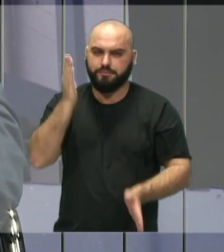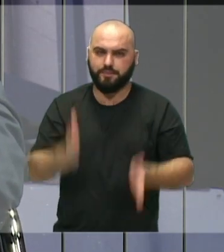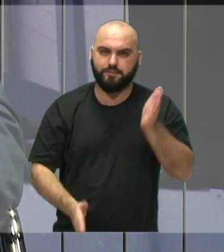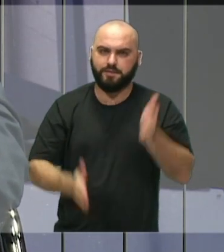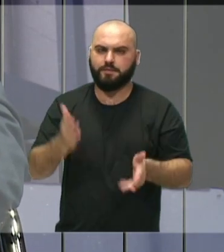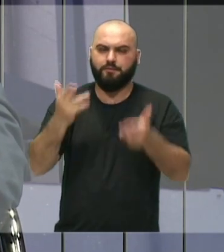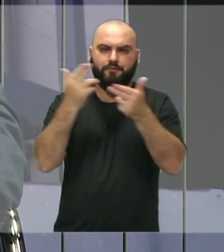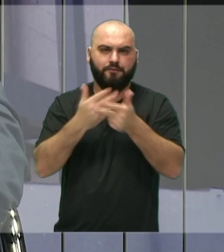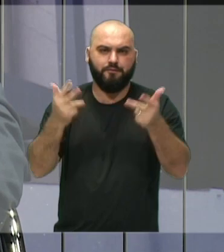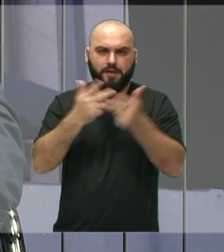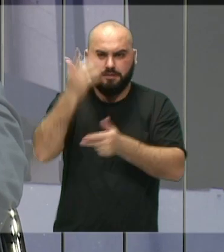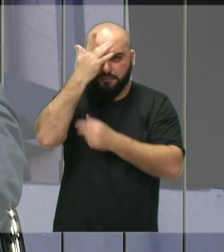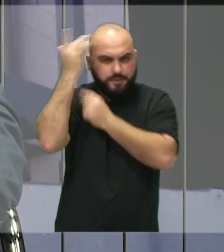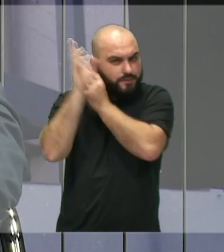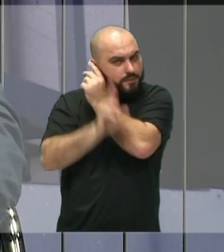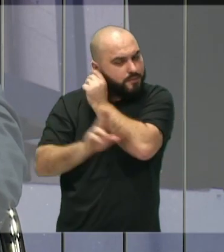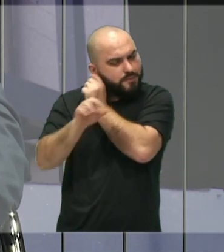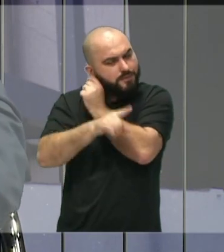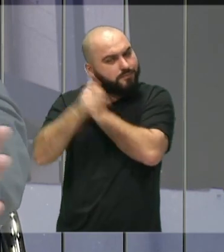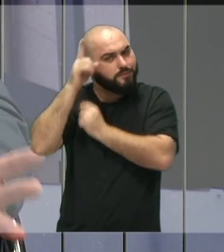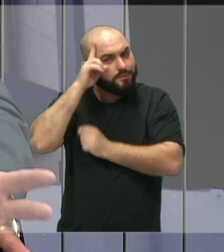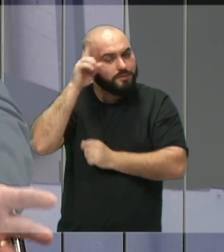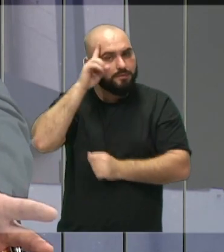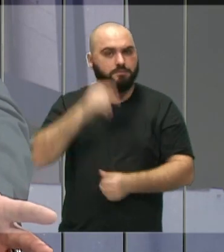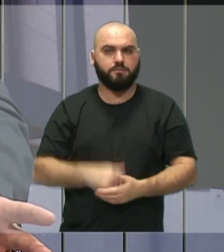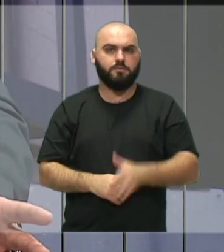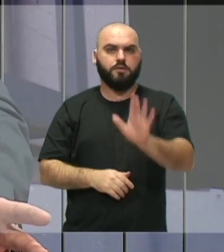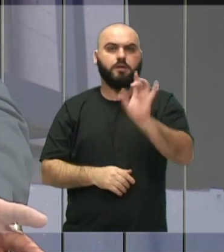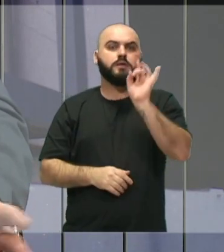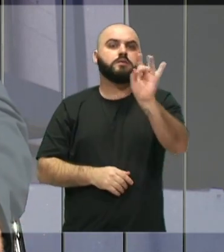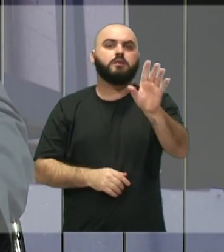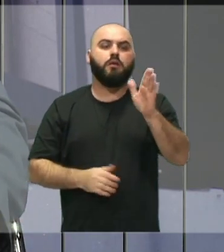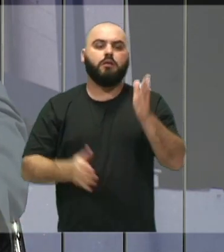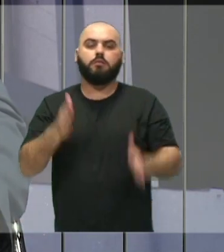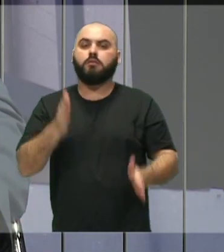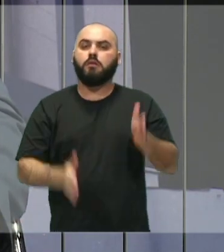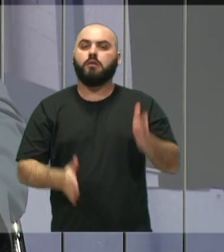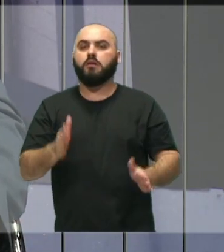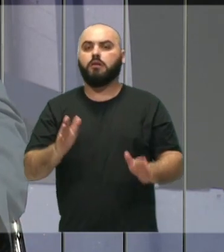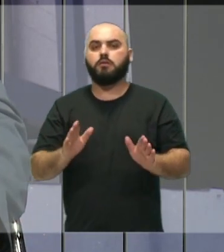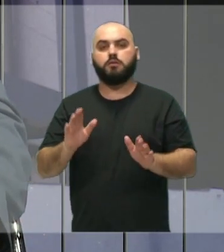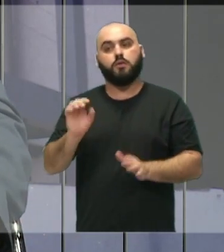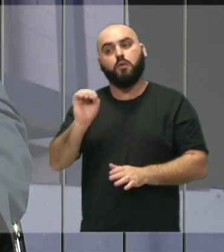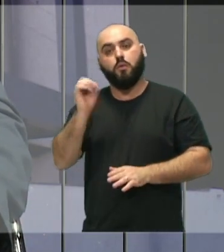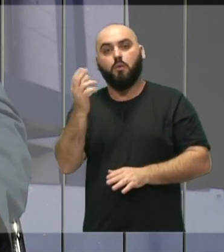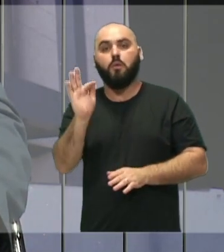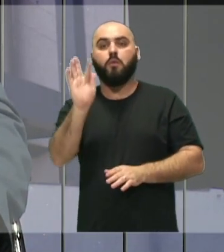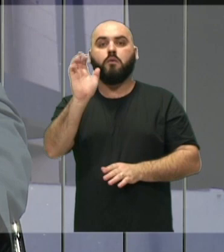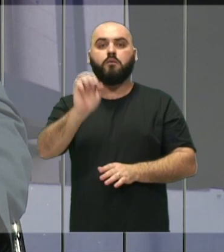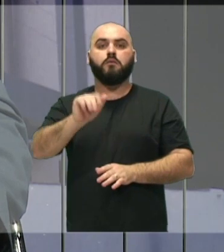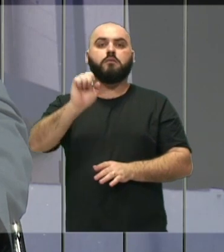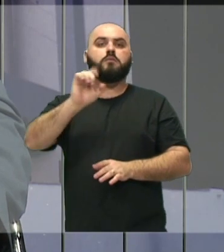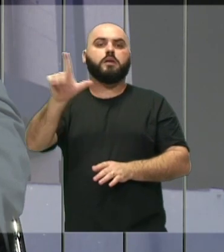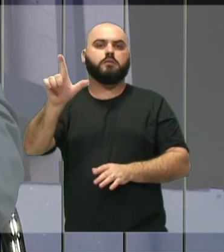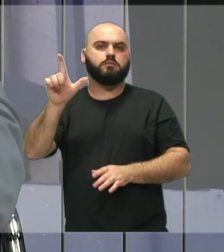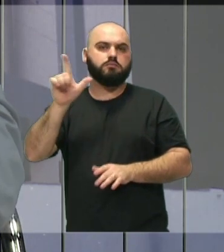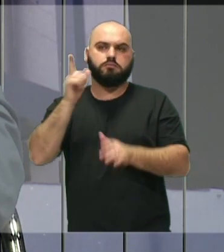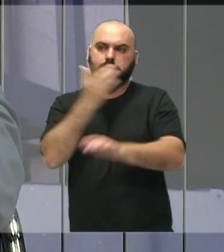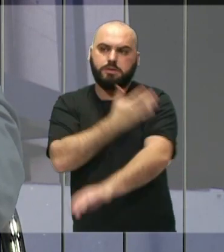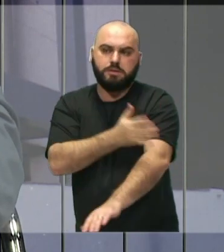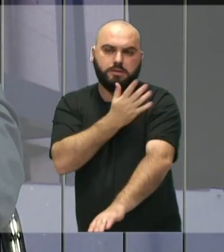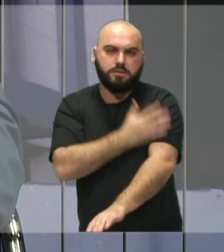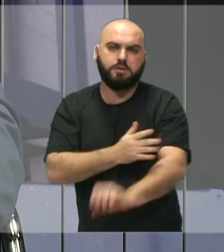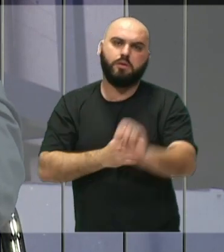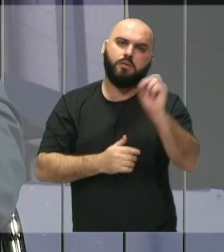concentra muitos usuários ali diariamente. Não só os atletas, ou da fundação, o pessoal do atletismo que treina ali, o pessoal que faz a